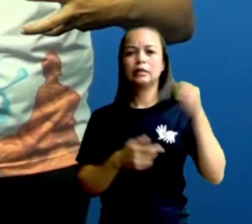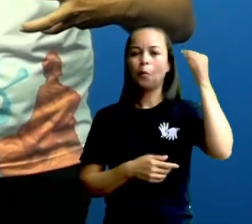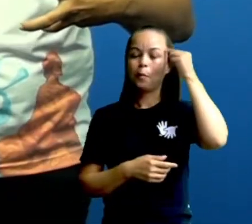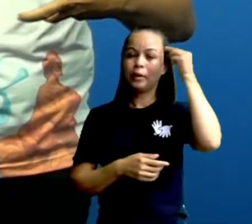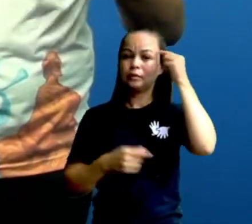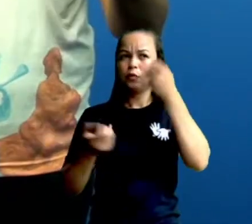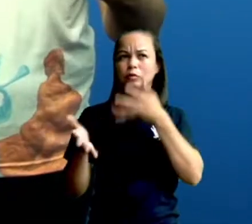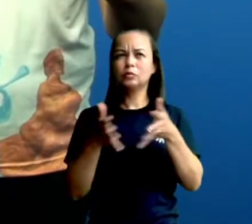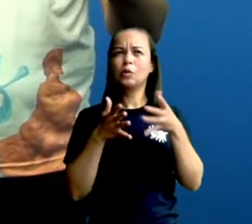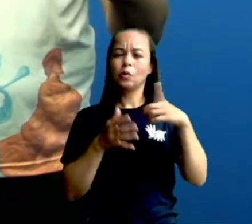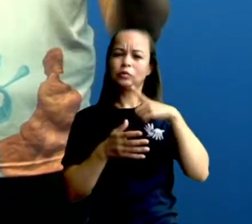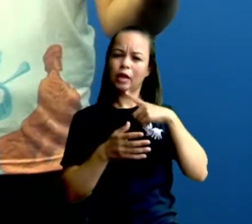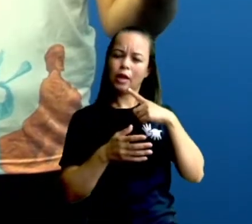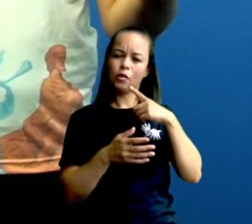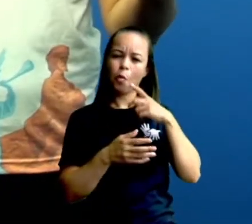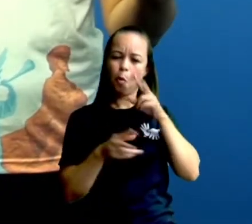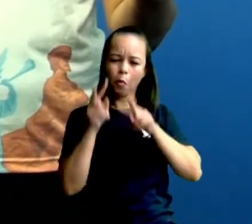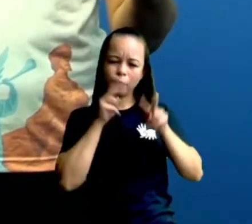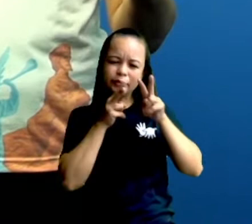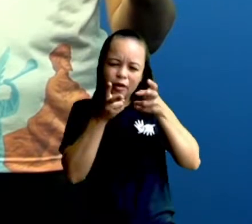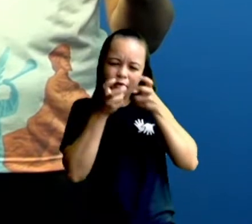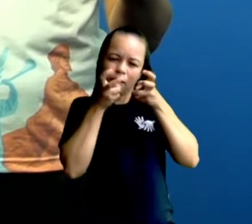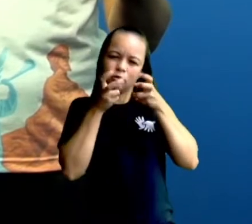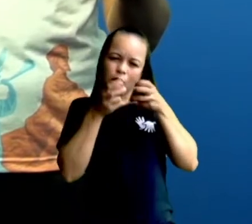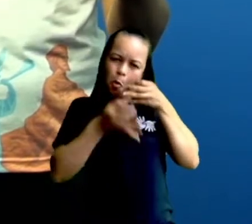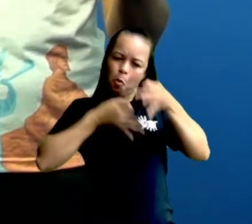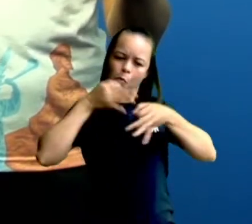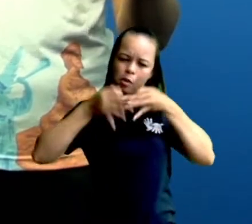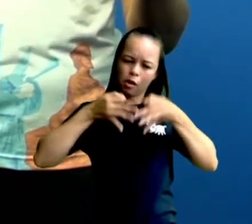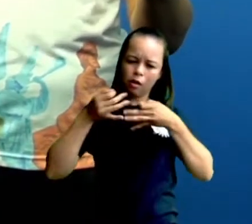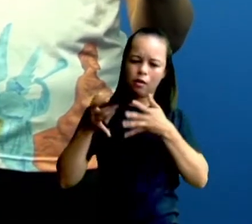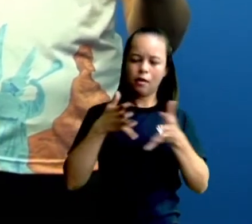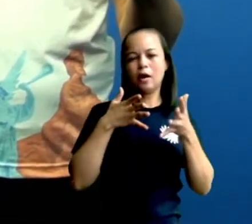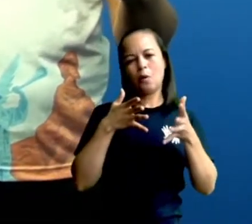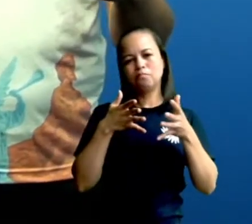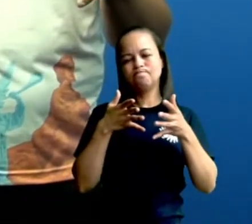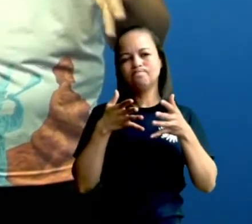eu tenho esse olhar mais crítico, é aquela máxima que a gente pode trazer aqui à